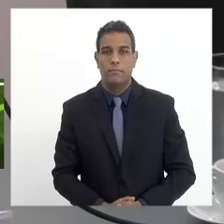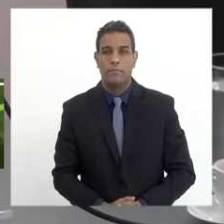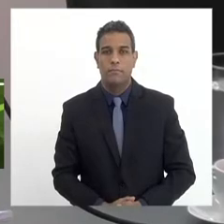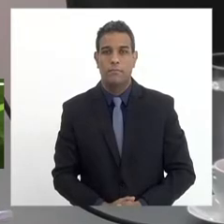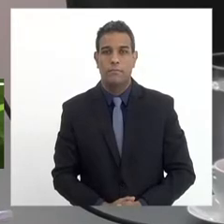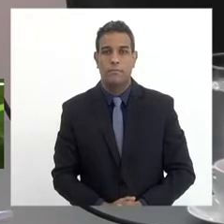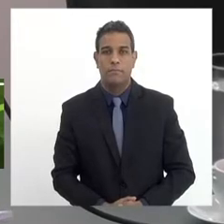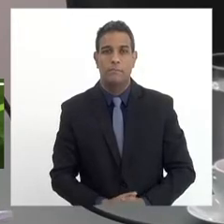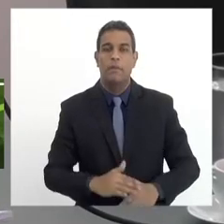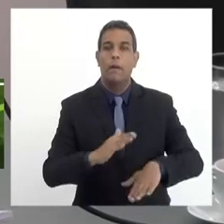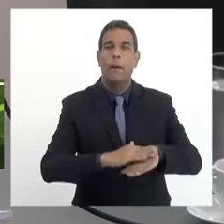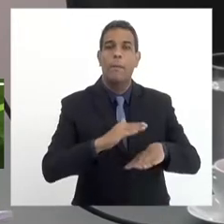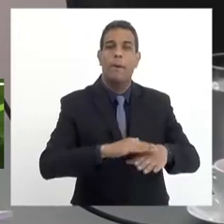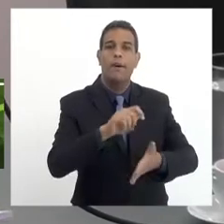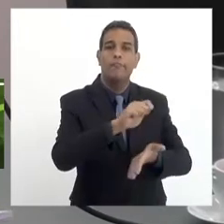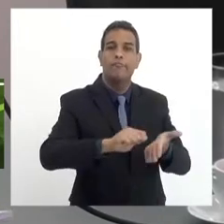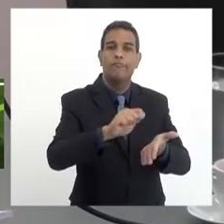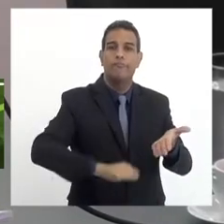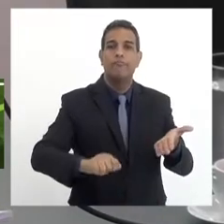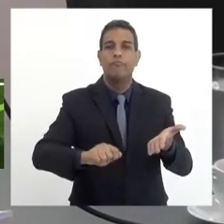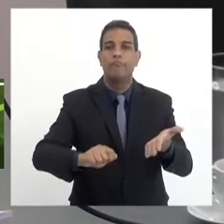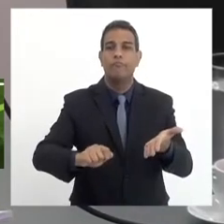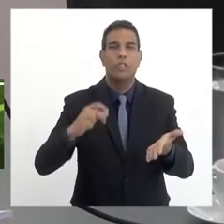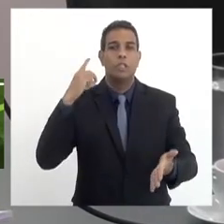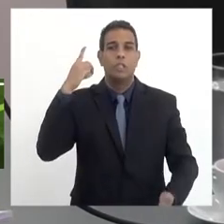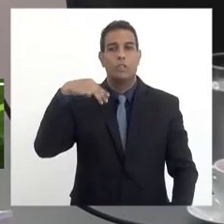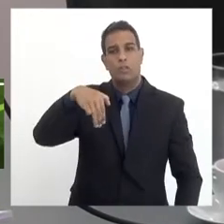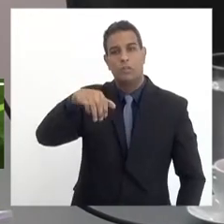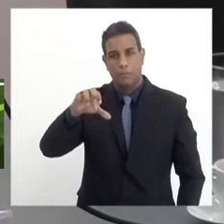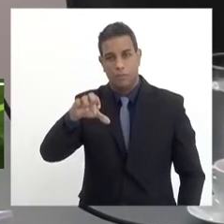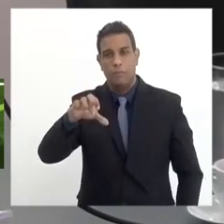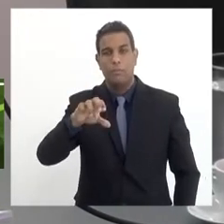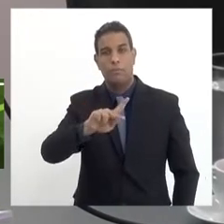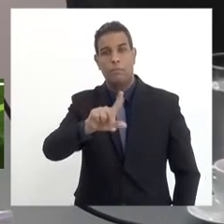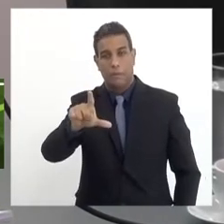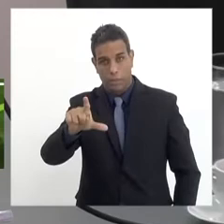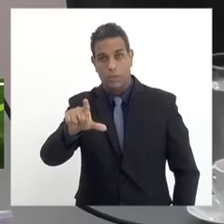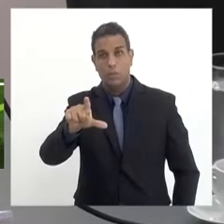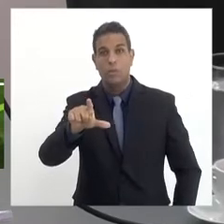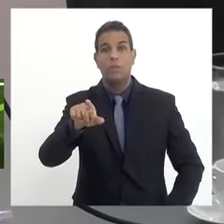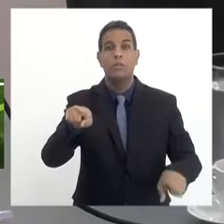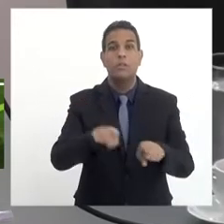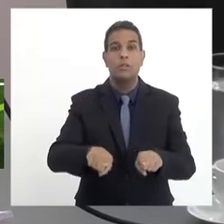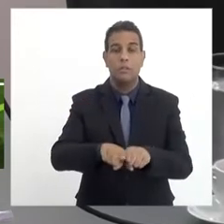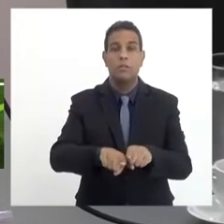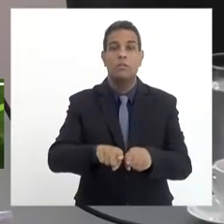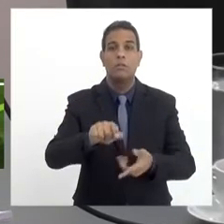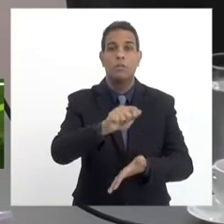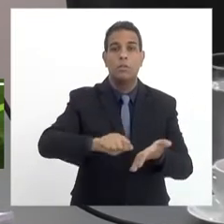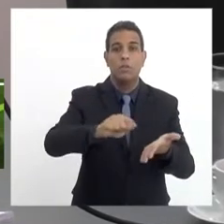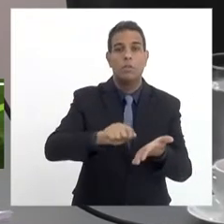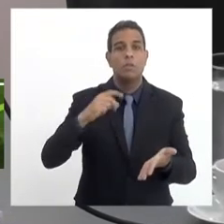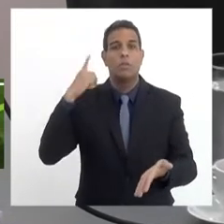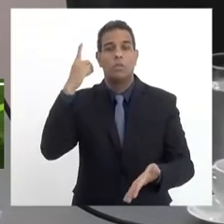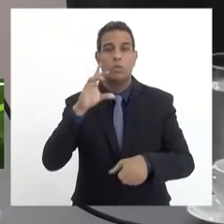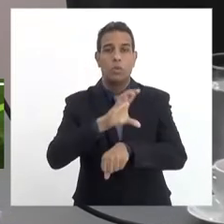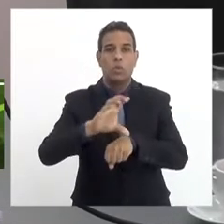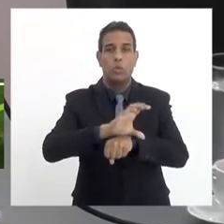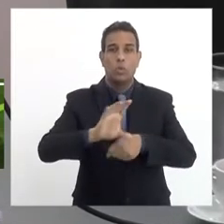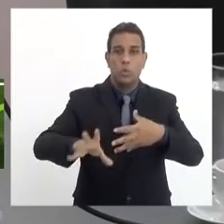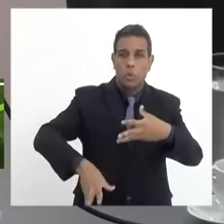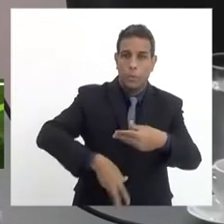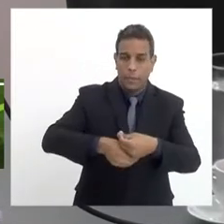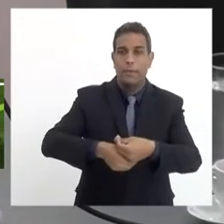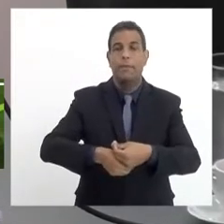Relator no item 2 da pauta, deputado Marcos Miller, projeto de lei 501/2019, autoria deputada Franciane Mota, parecer pela constitucionalidade com